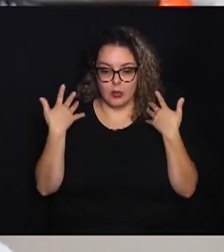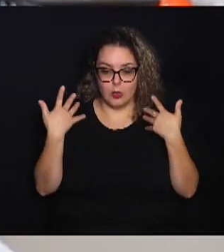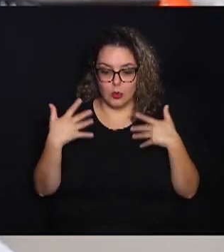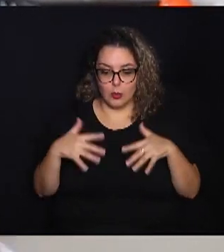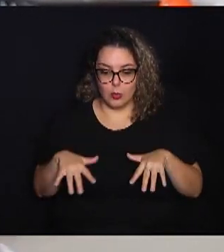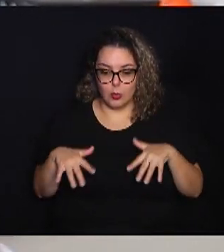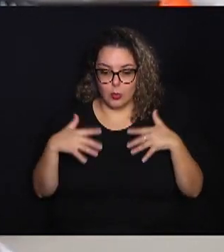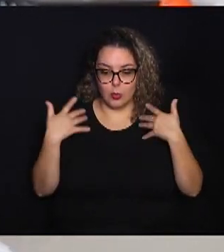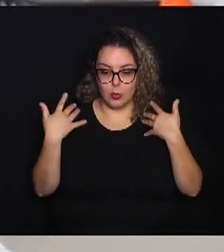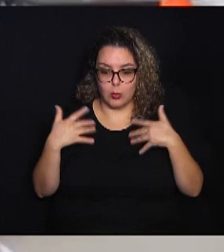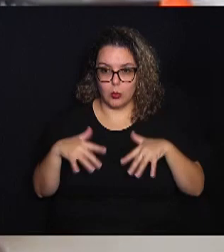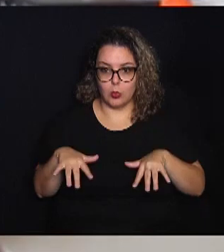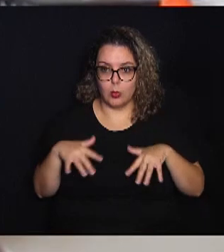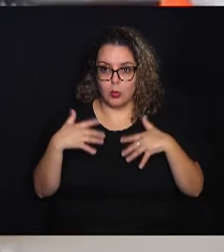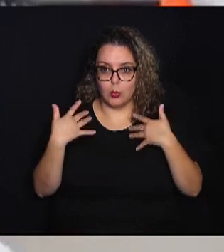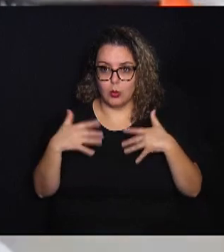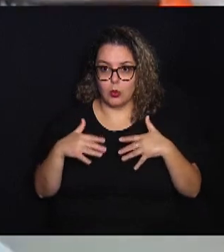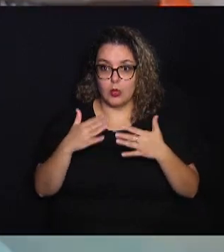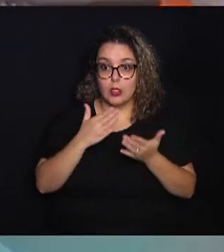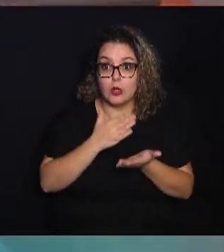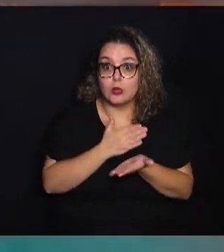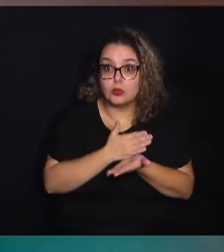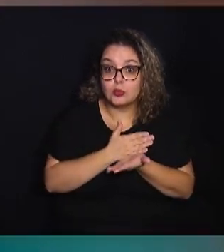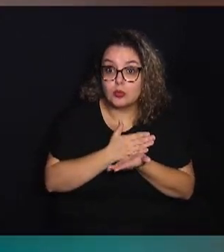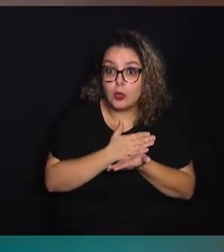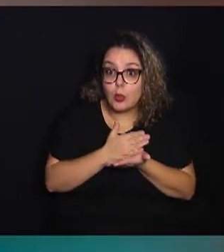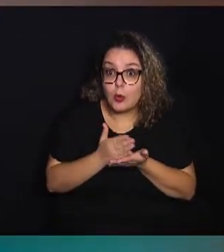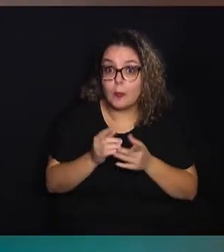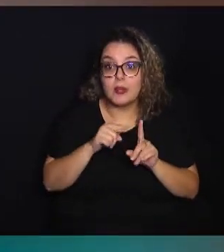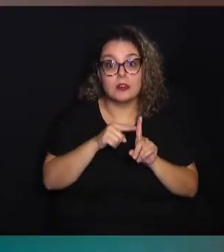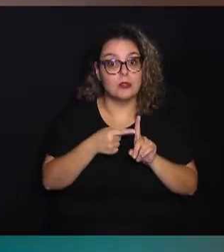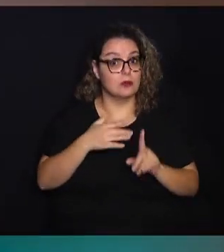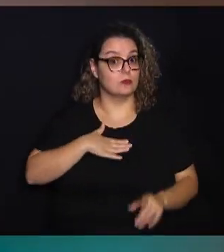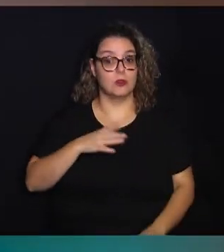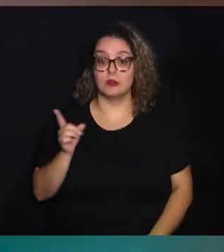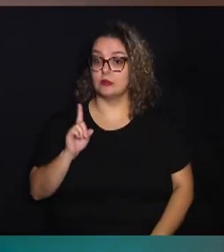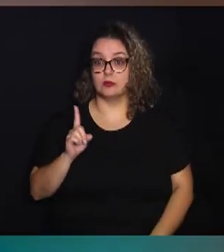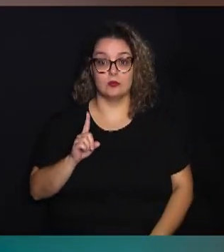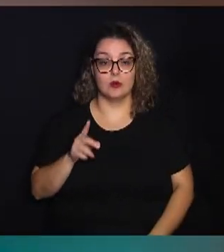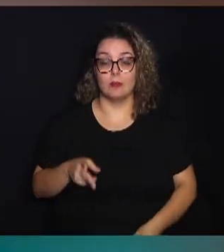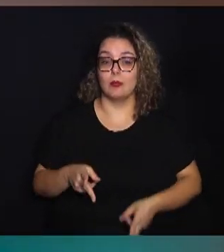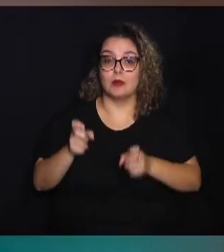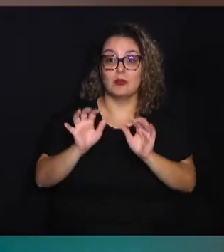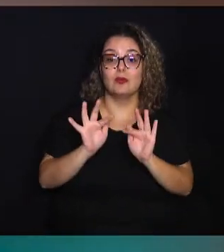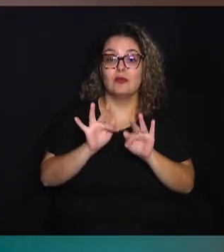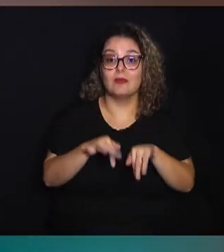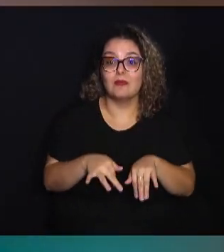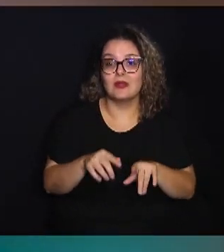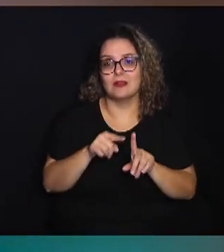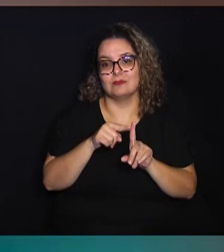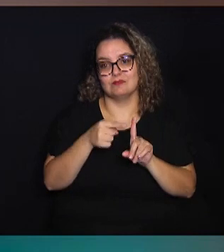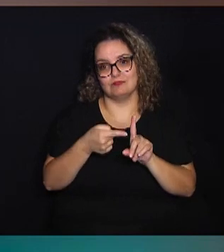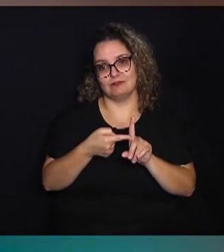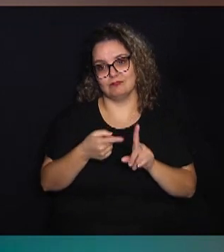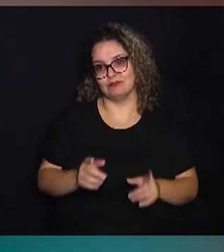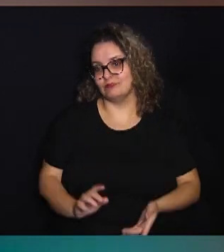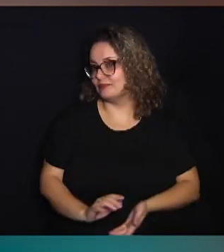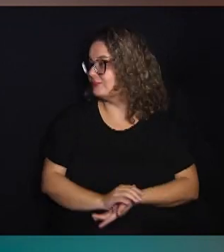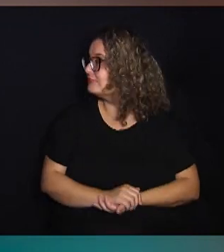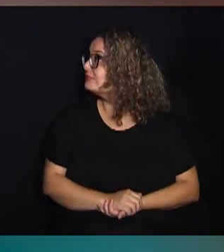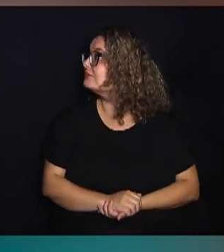porque isso se detecta no começo. E o meu não, o meu foi detectado no final da gravidez.